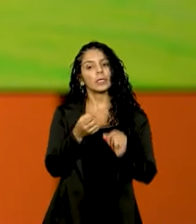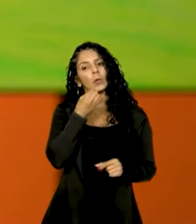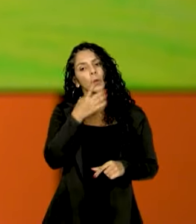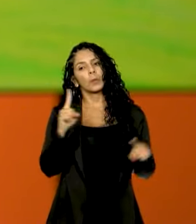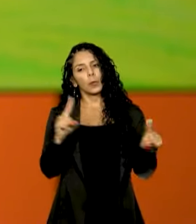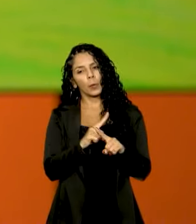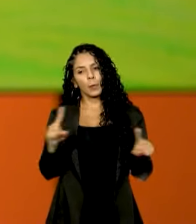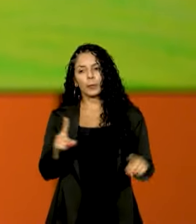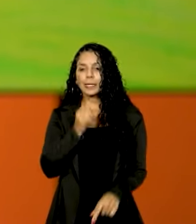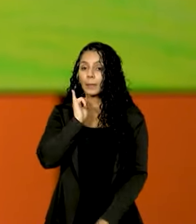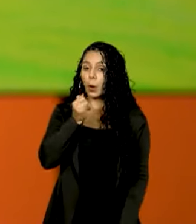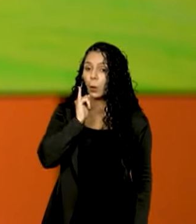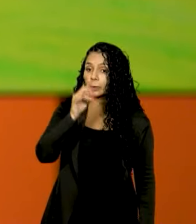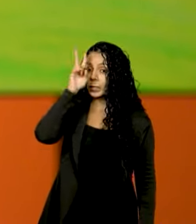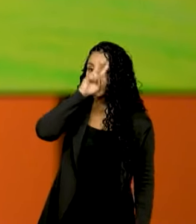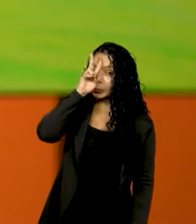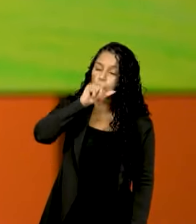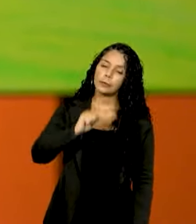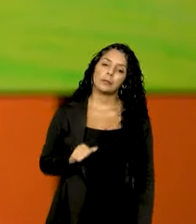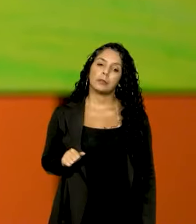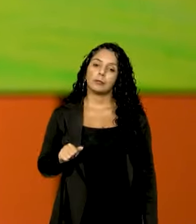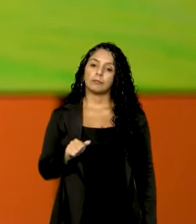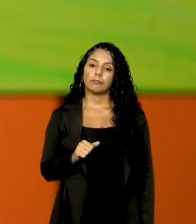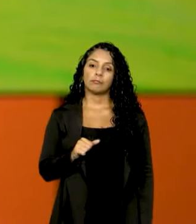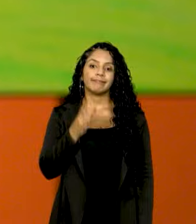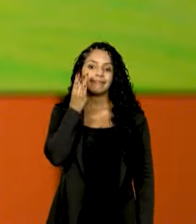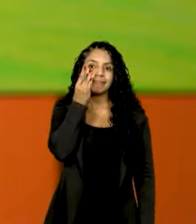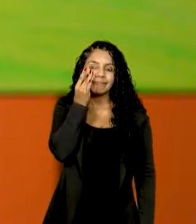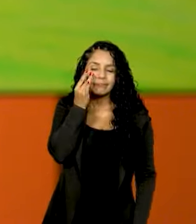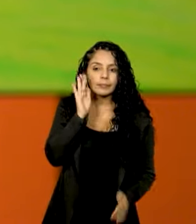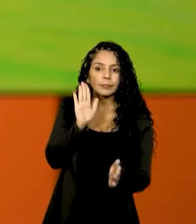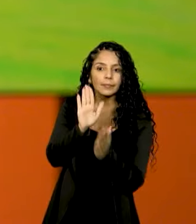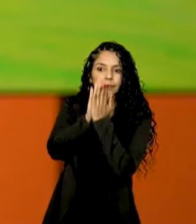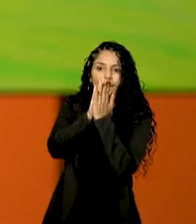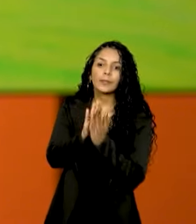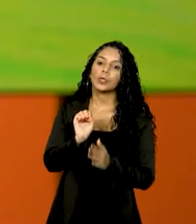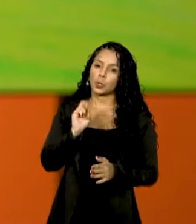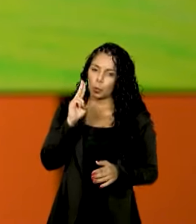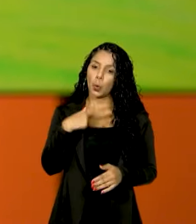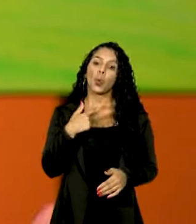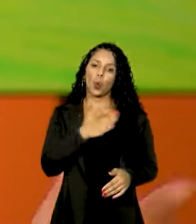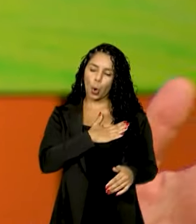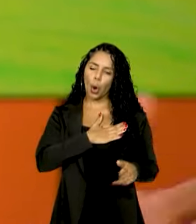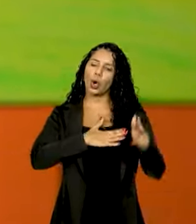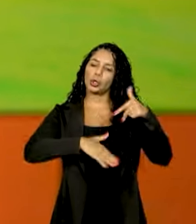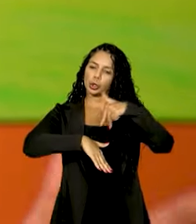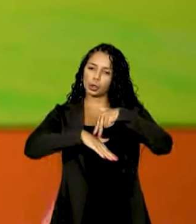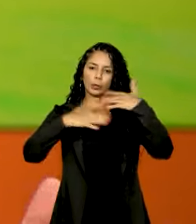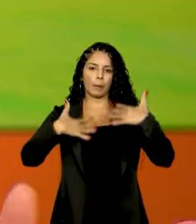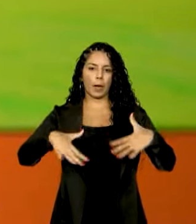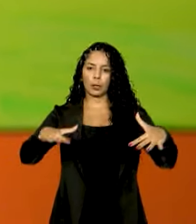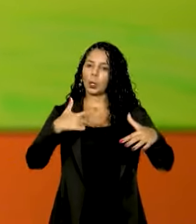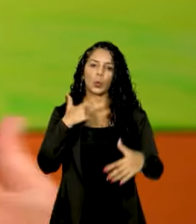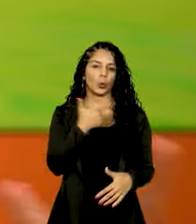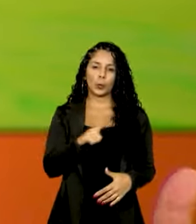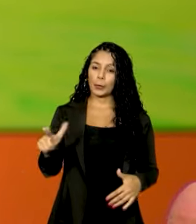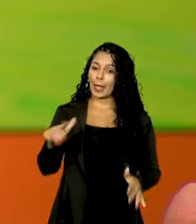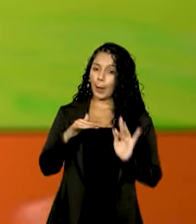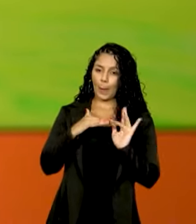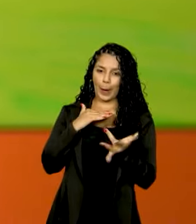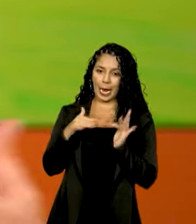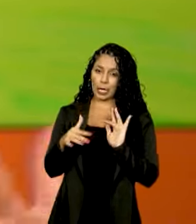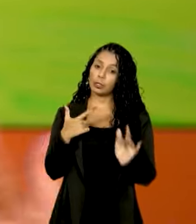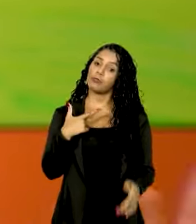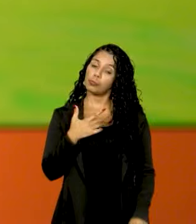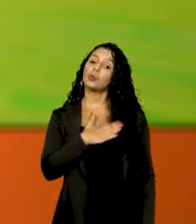para uma história, muito ao vivo. Eu sou artista de palco, eu não tenho mídias. Infelizmente, eu gostaria de